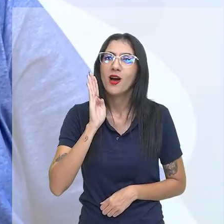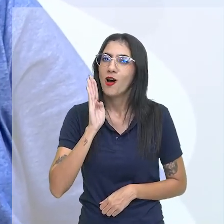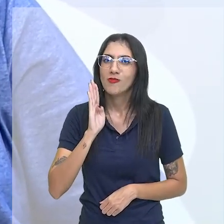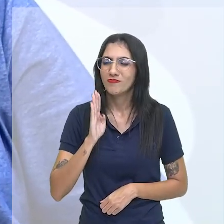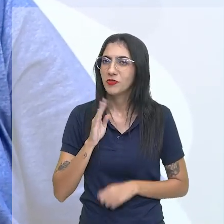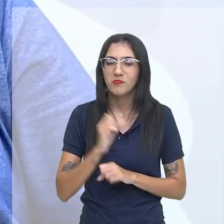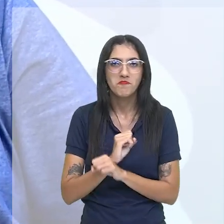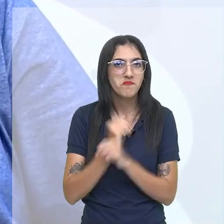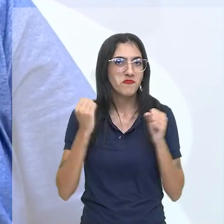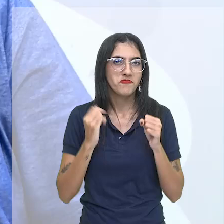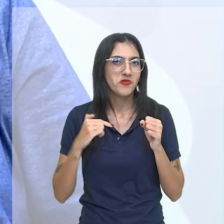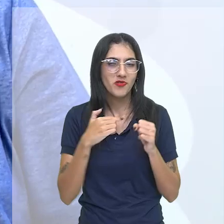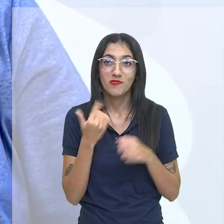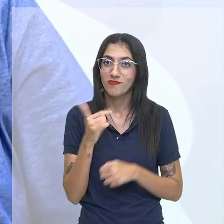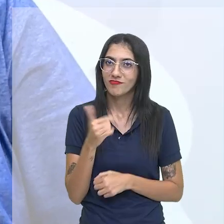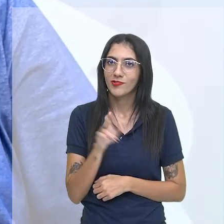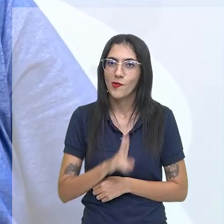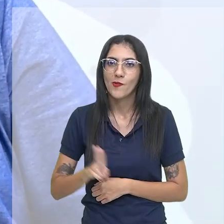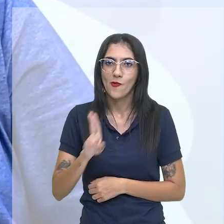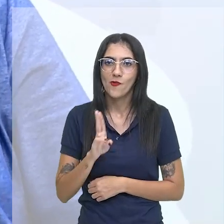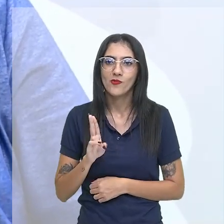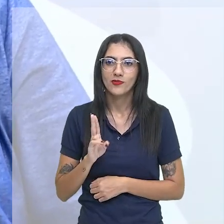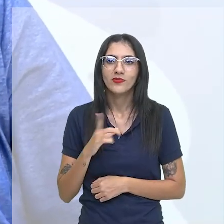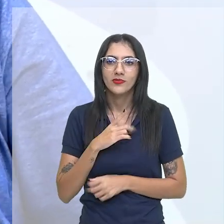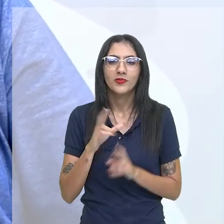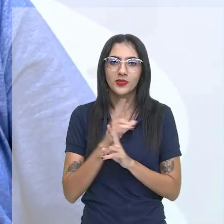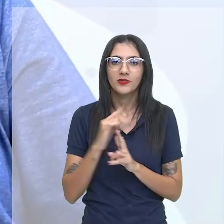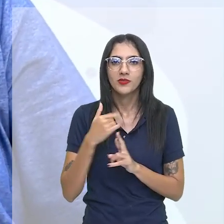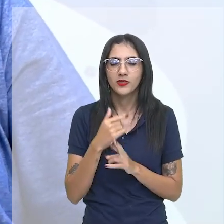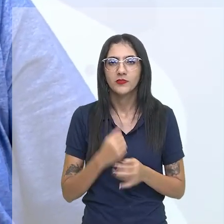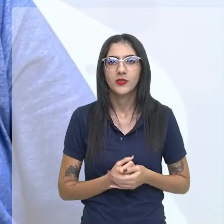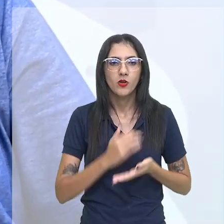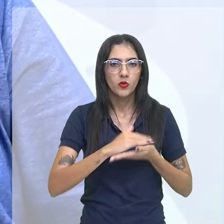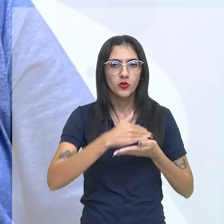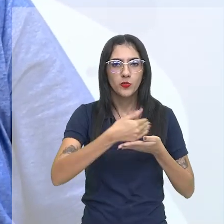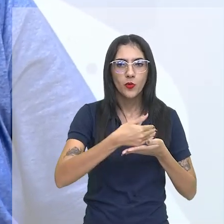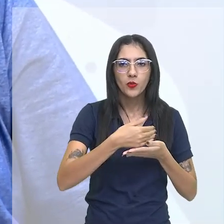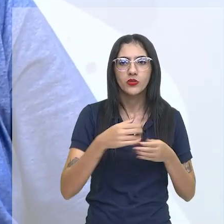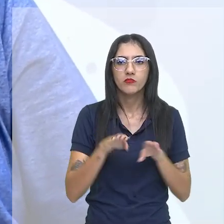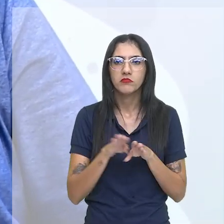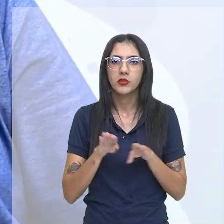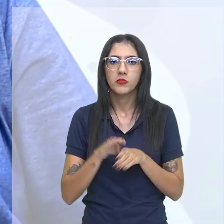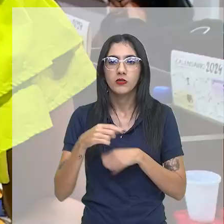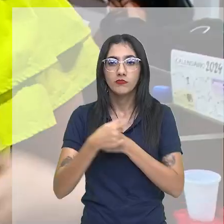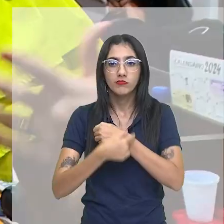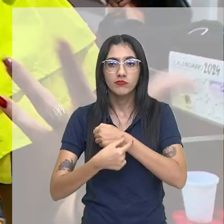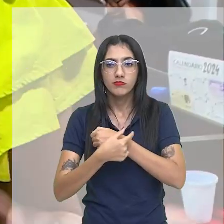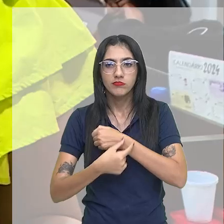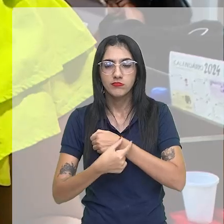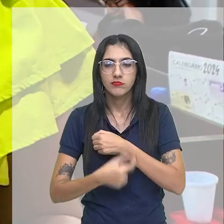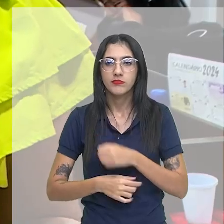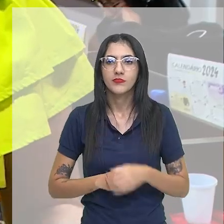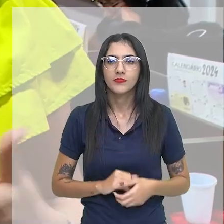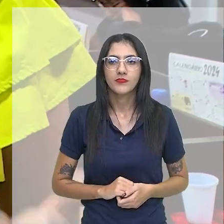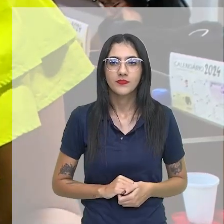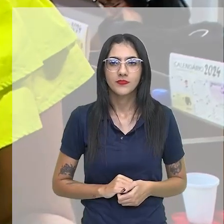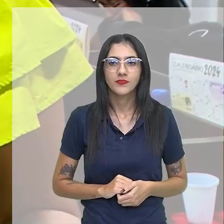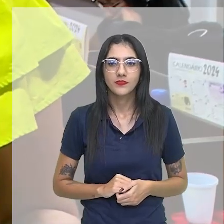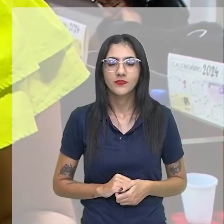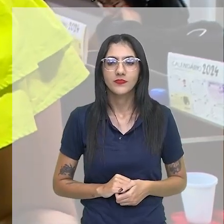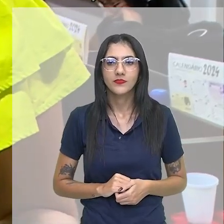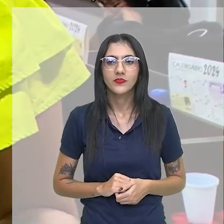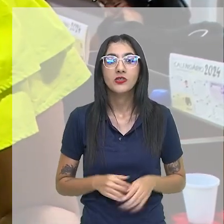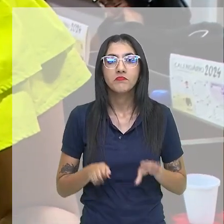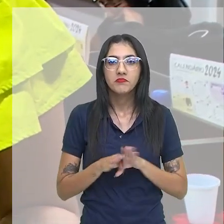usar esse aparelho, faz parte do nosso dia a dia. Notebook, smartwatch, que a gente usa bastante, né? E na atividade física não